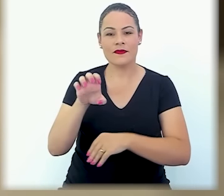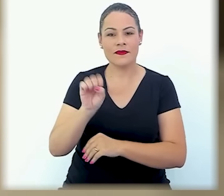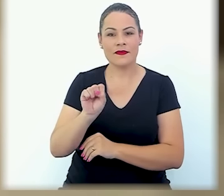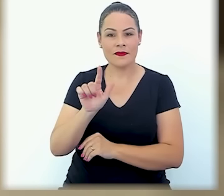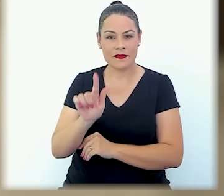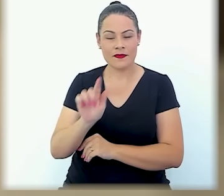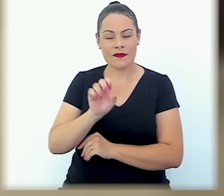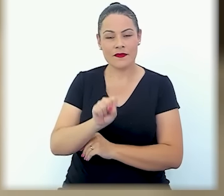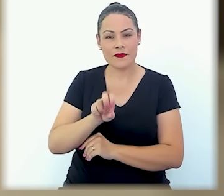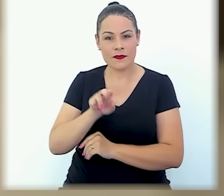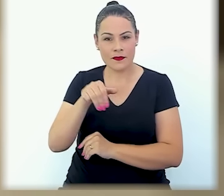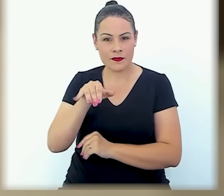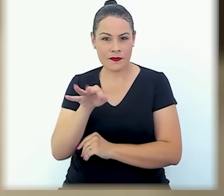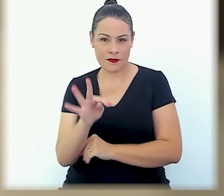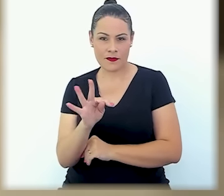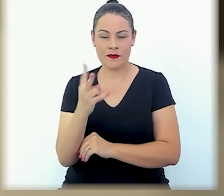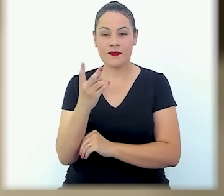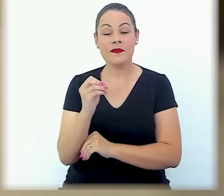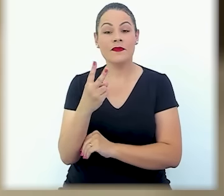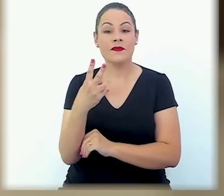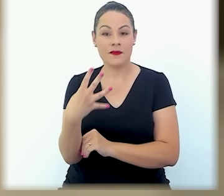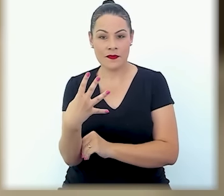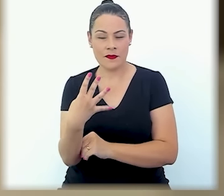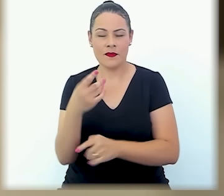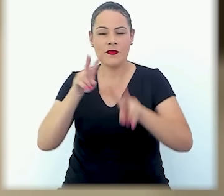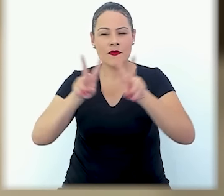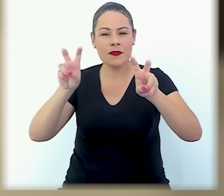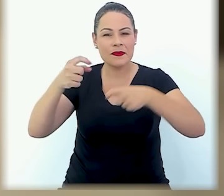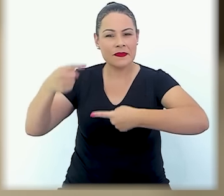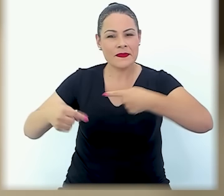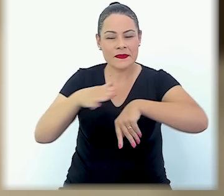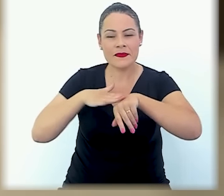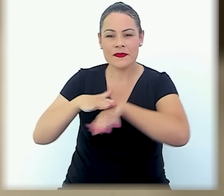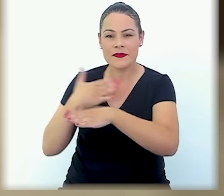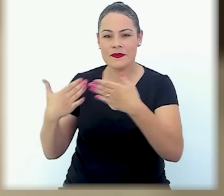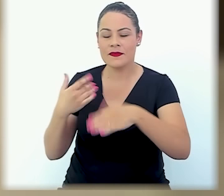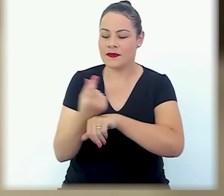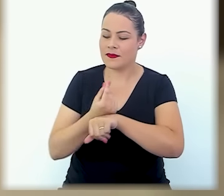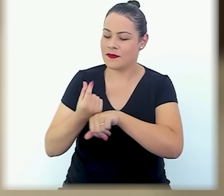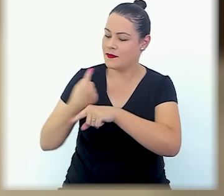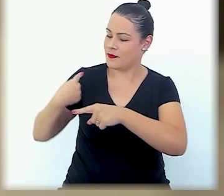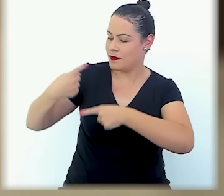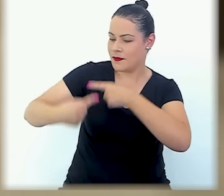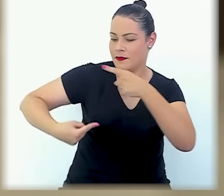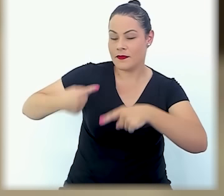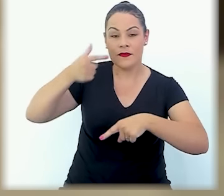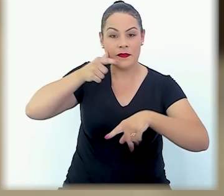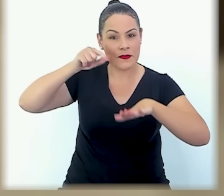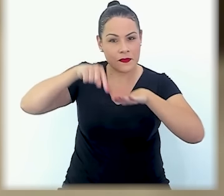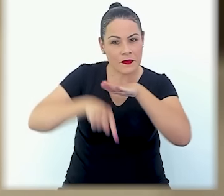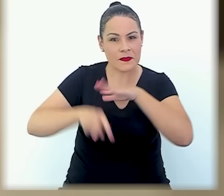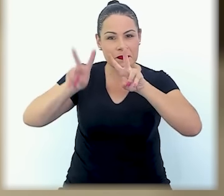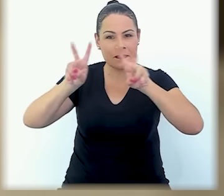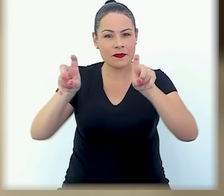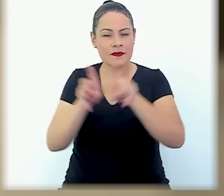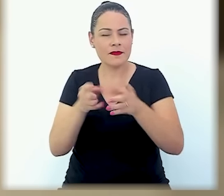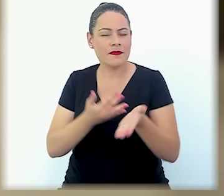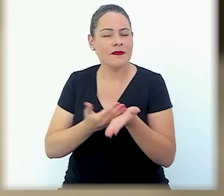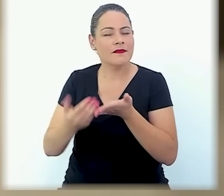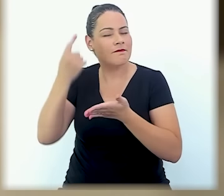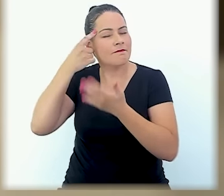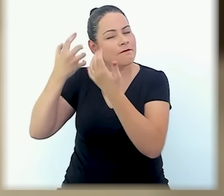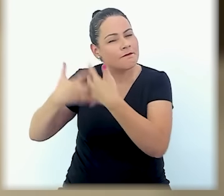SG Summit 2024. O tema dessa discussão é economia circular. Para aprofundar o tema e levantar